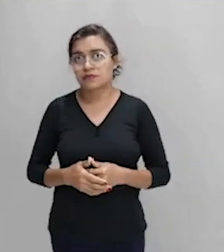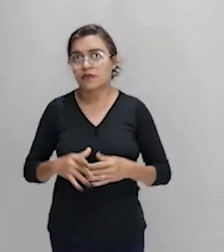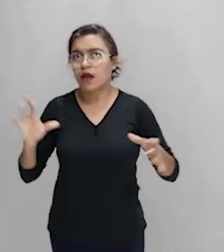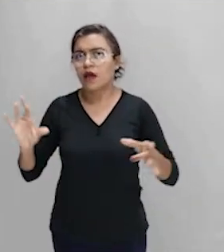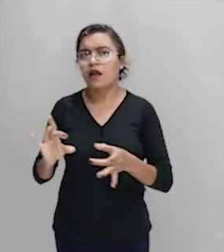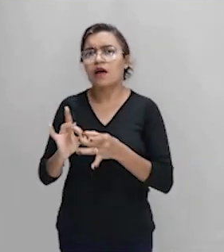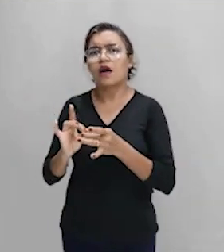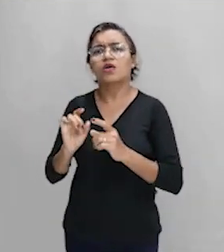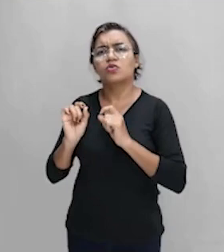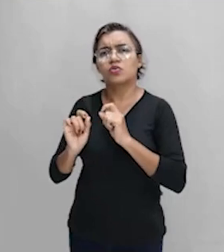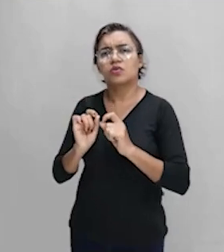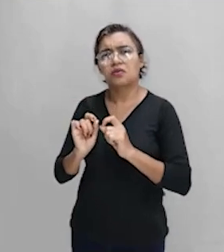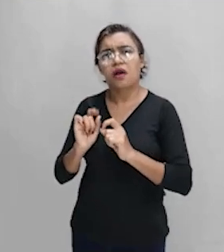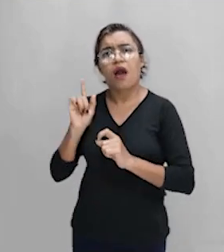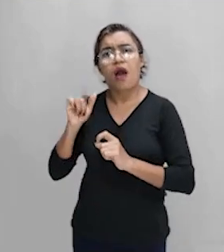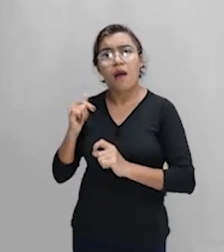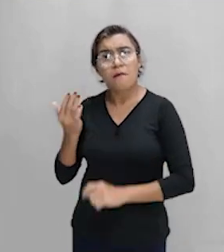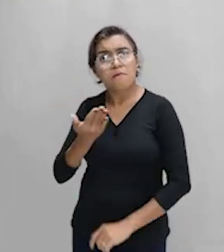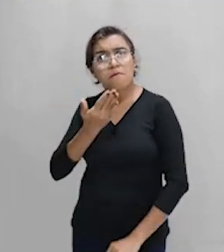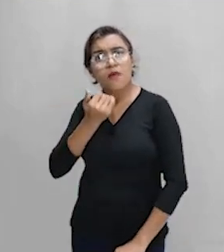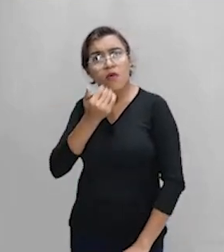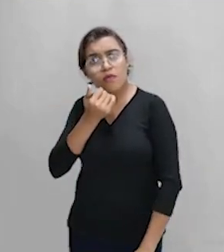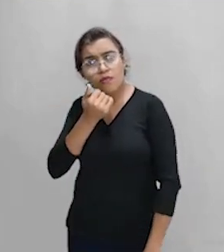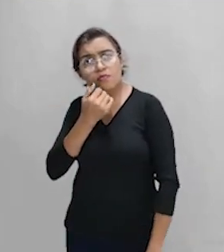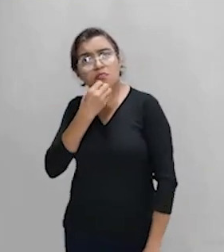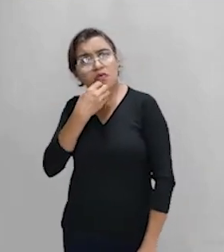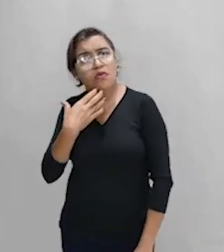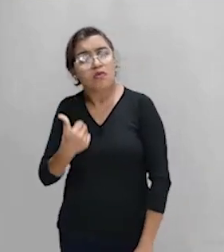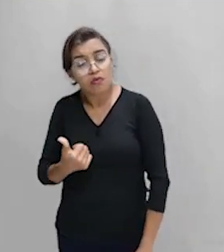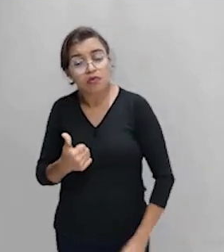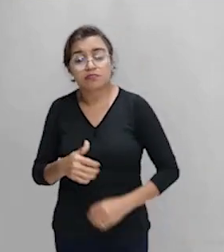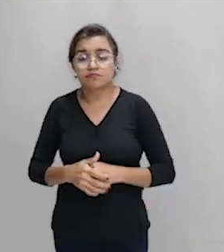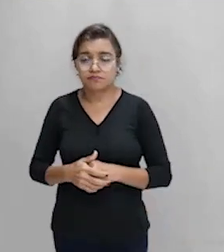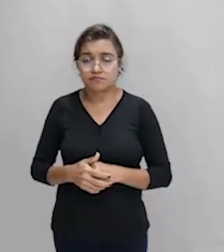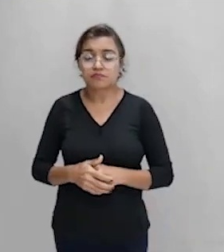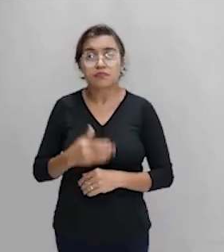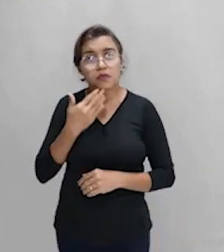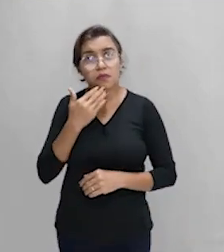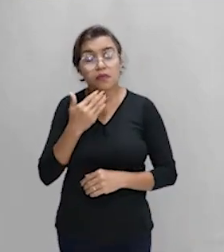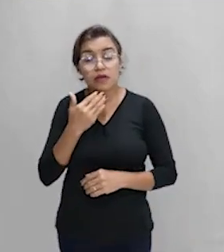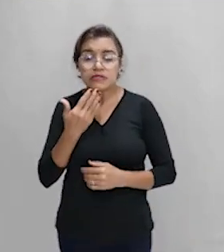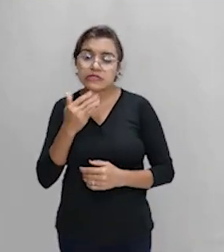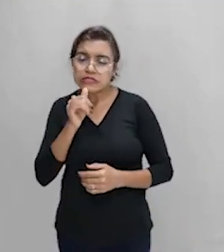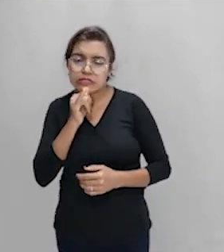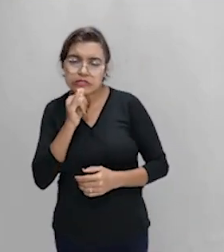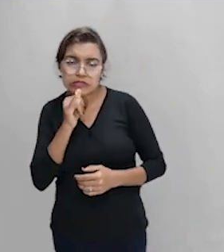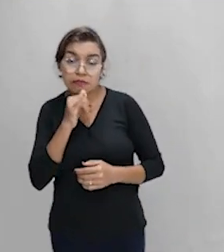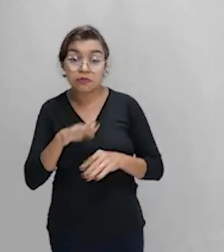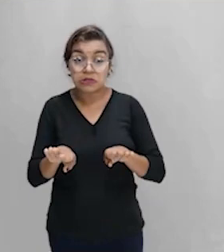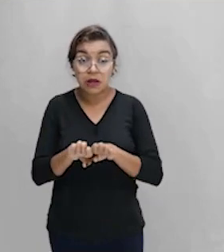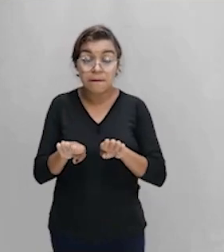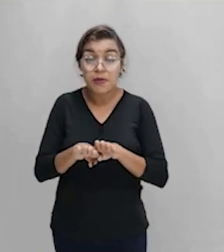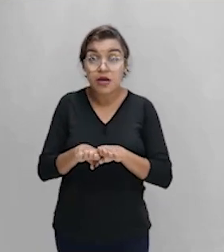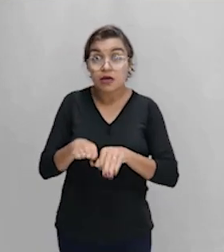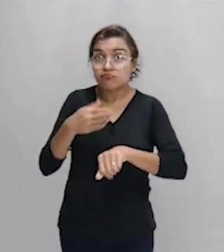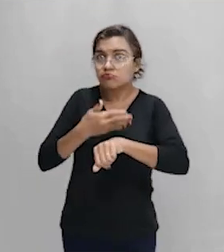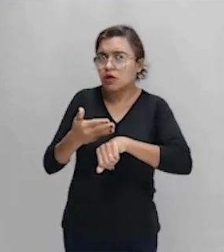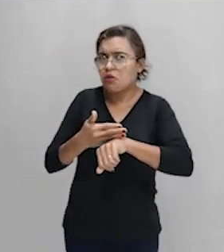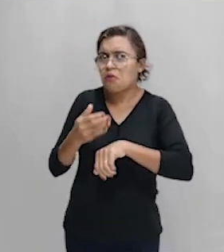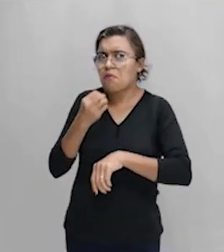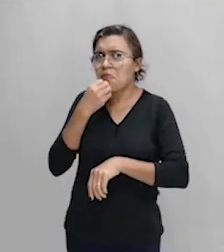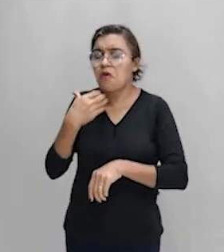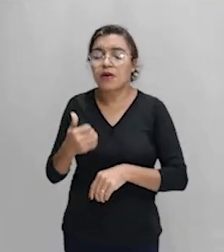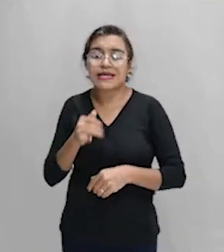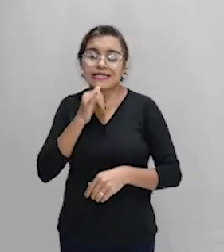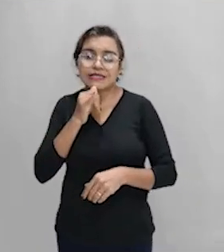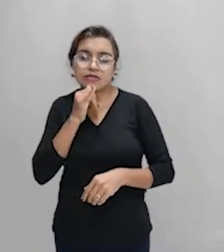quê? A uma boa alimentação. A uma boa série. Existem academias aí que o indivíduo chega e já está com a